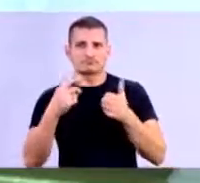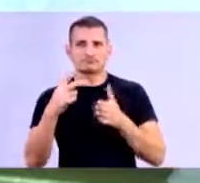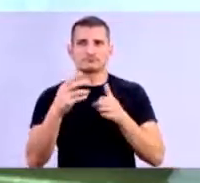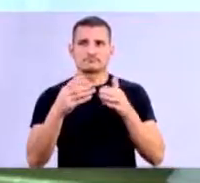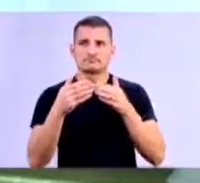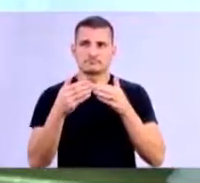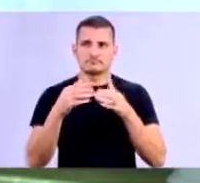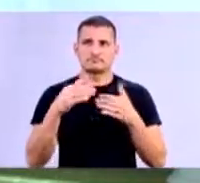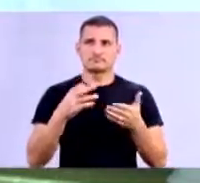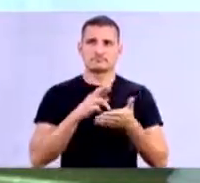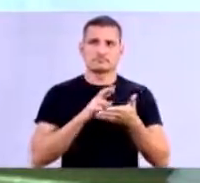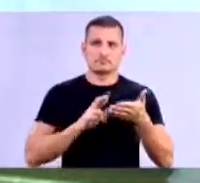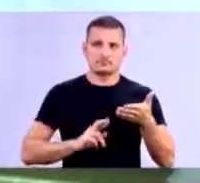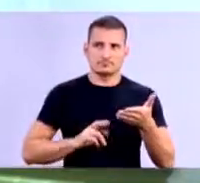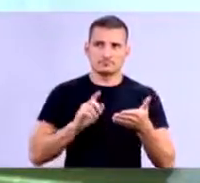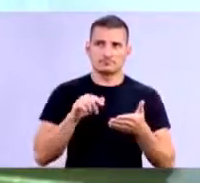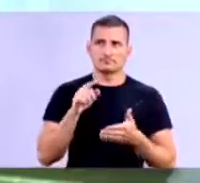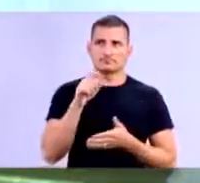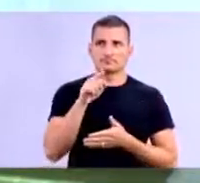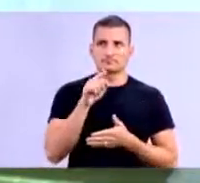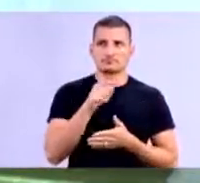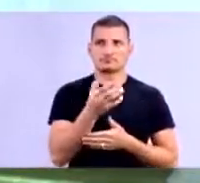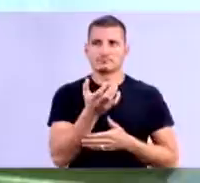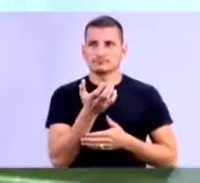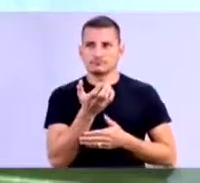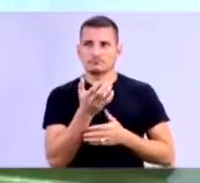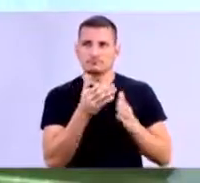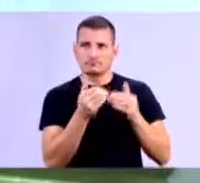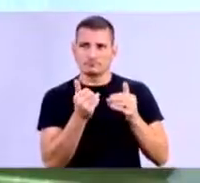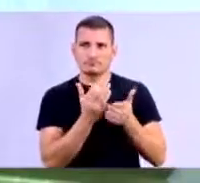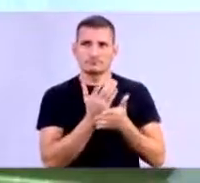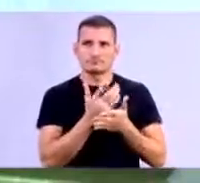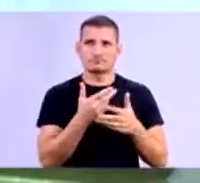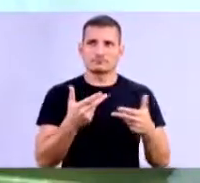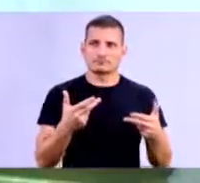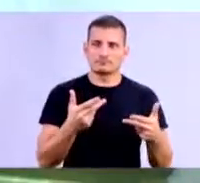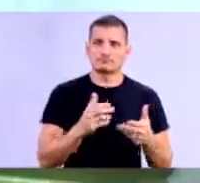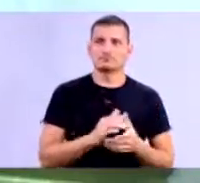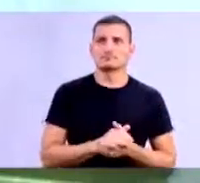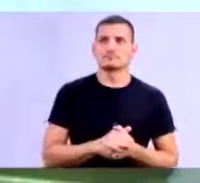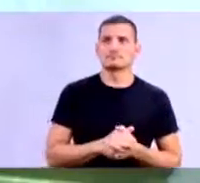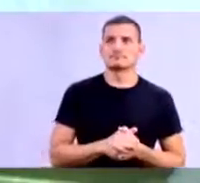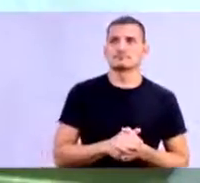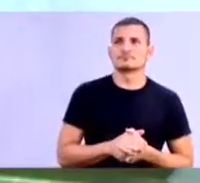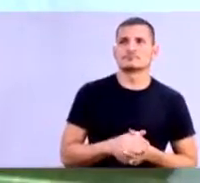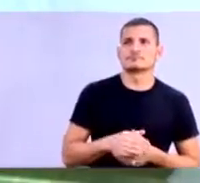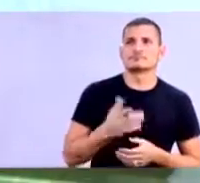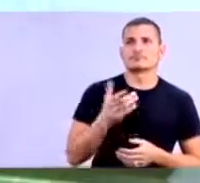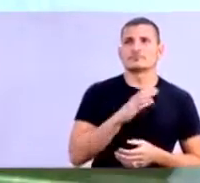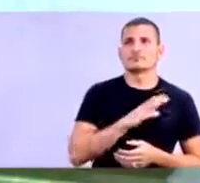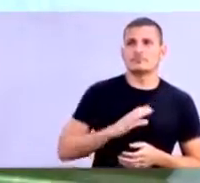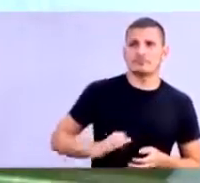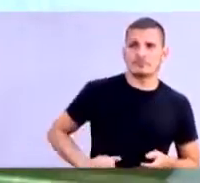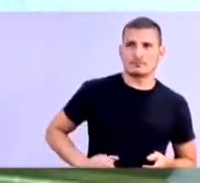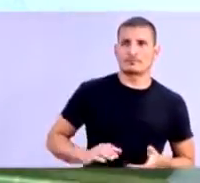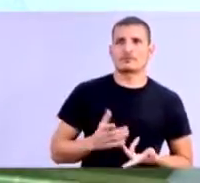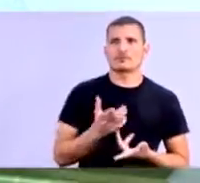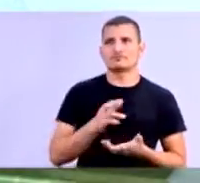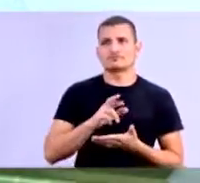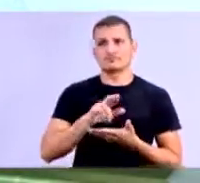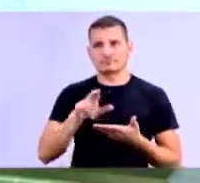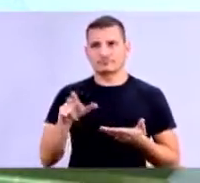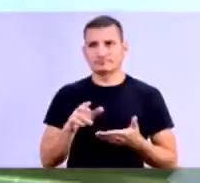Então, requerimento é quando você solicita algo. Há uma coordenação e assim por